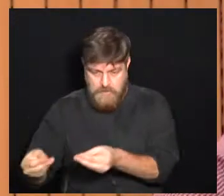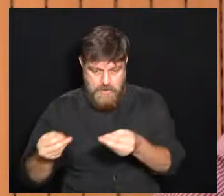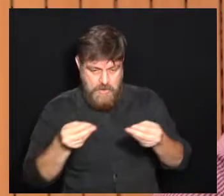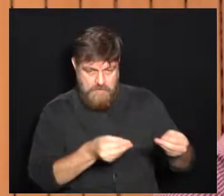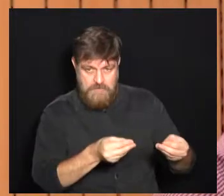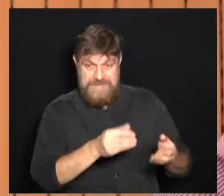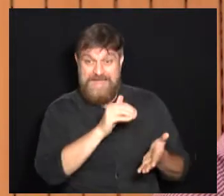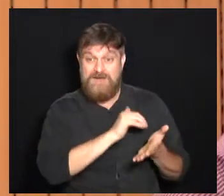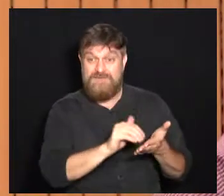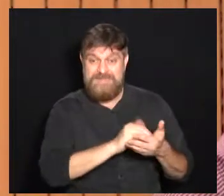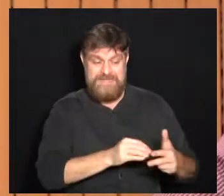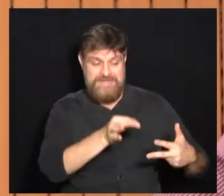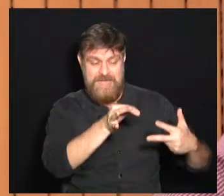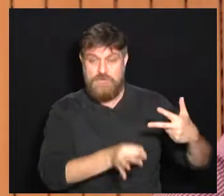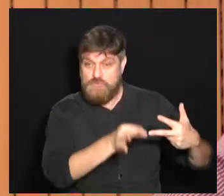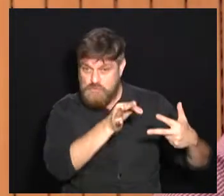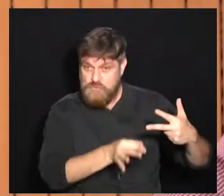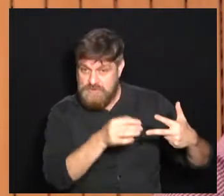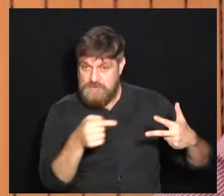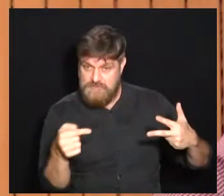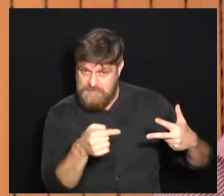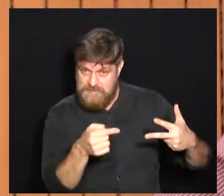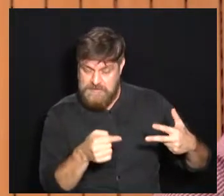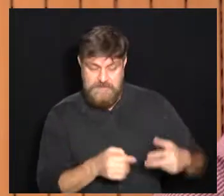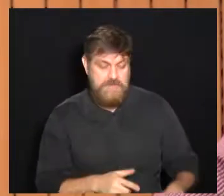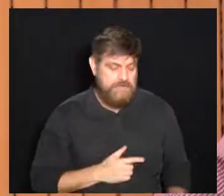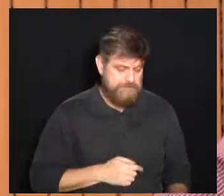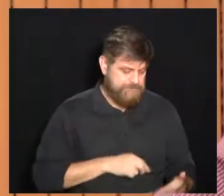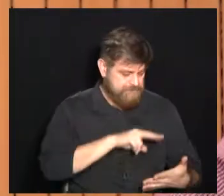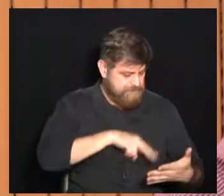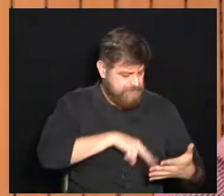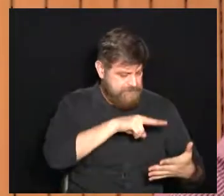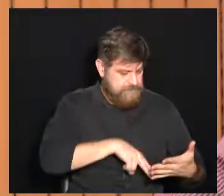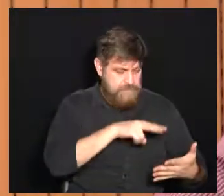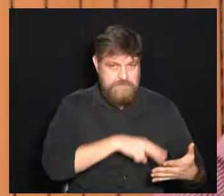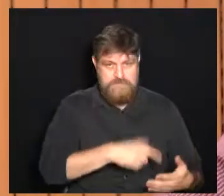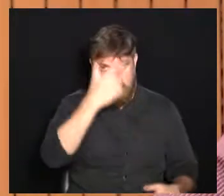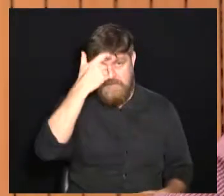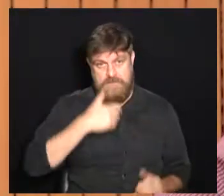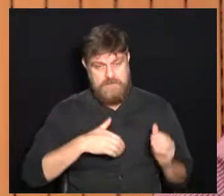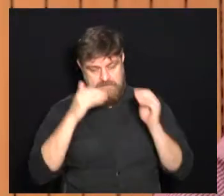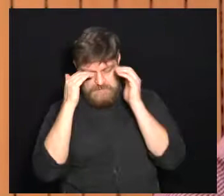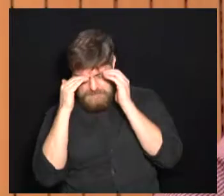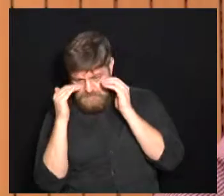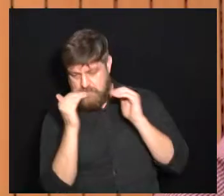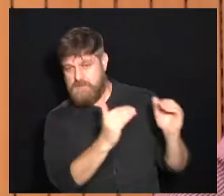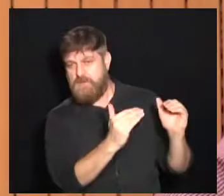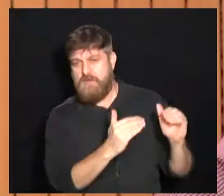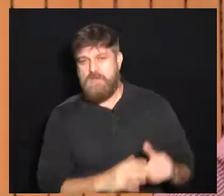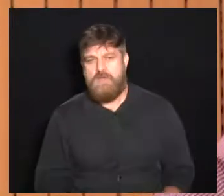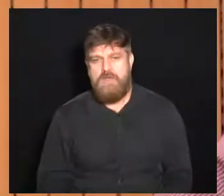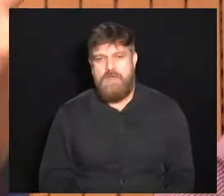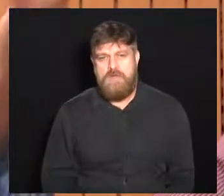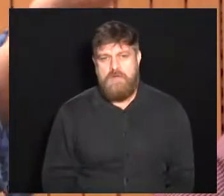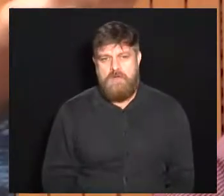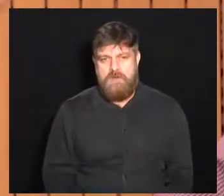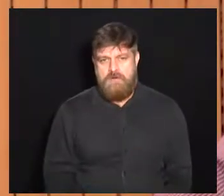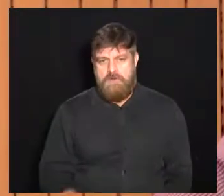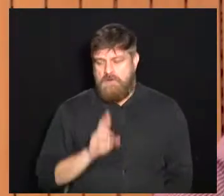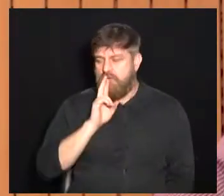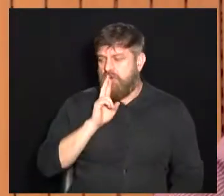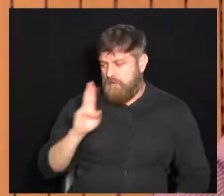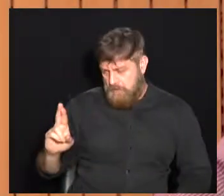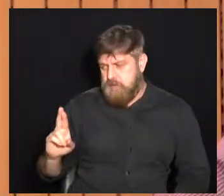Assuntos Jurídicos e ele julga. E aí me resta cumprir. Tá? Então, já estou respondendo a